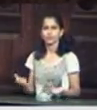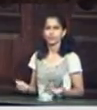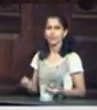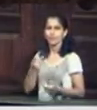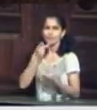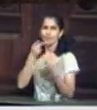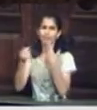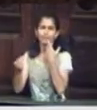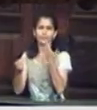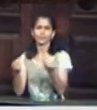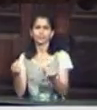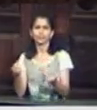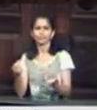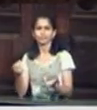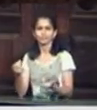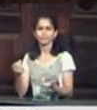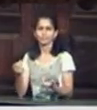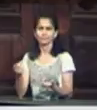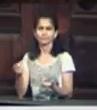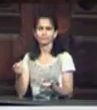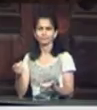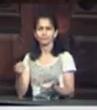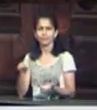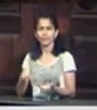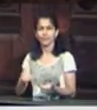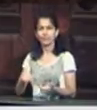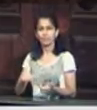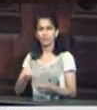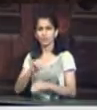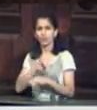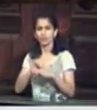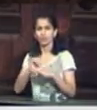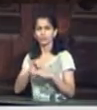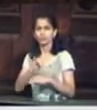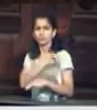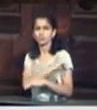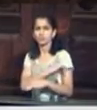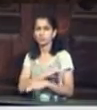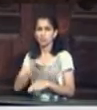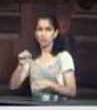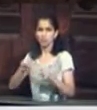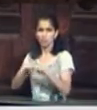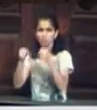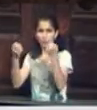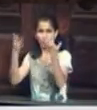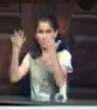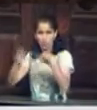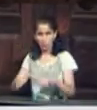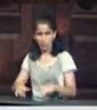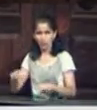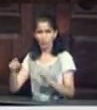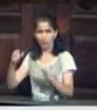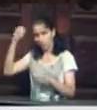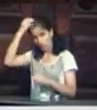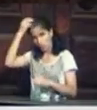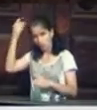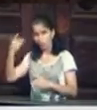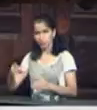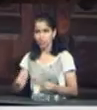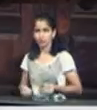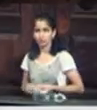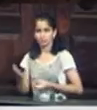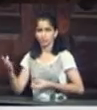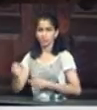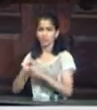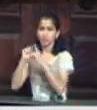aqui e dizer que o que quebrou o Estado do Rio de Janeiro foram os gastos sociais, que o que quebrou o Estado do